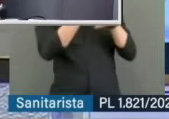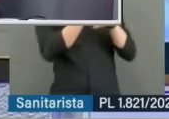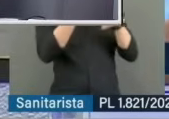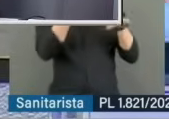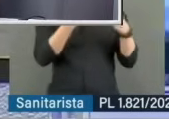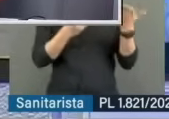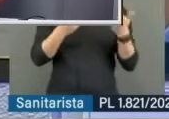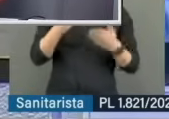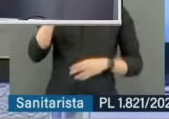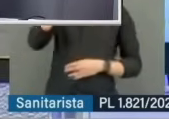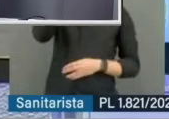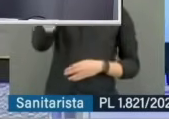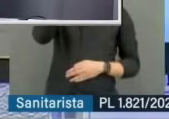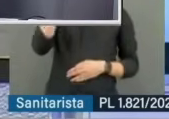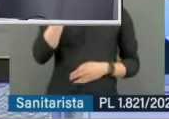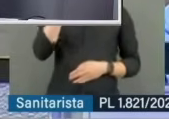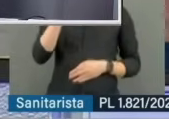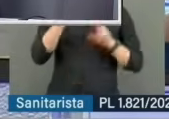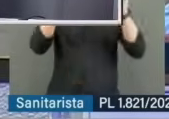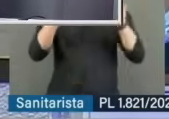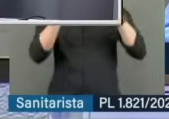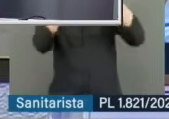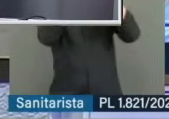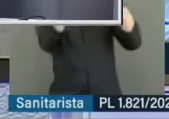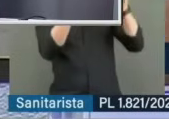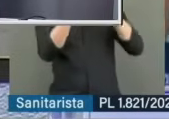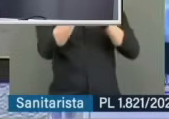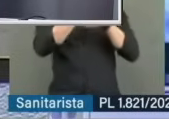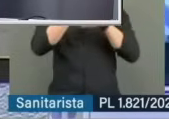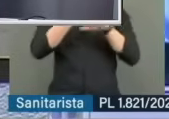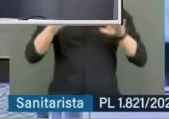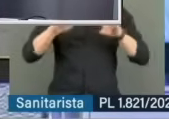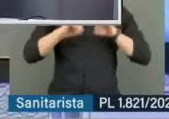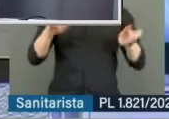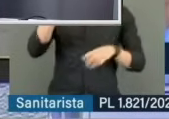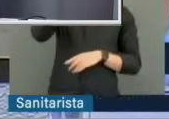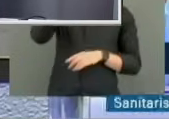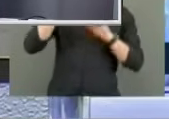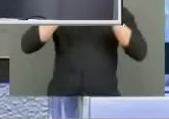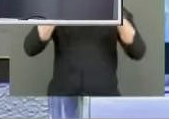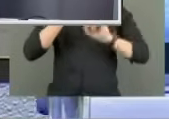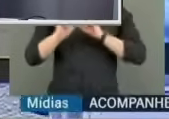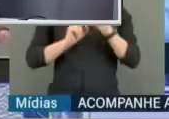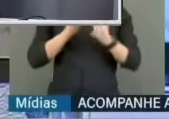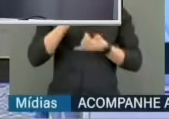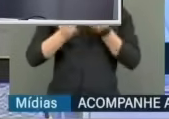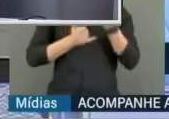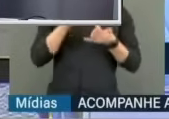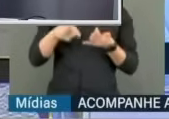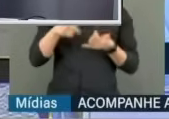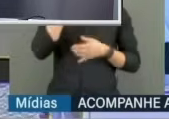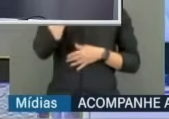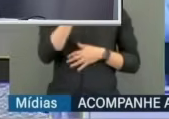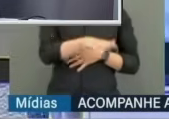dele. É claro que ele estava nas reuniões. Ele era o ajudante de ordens do presidente. O ajudante de